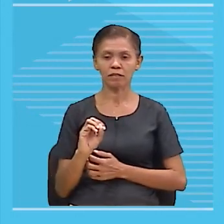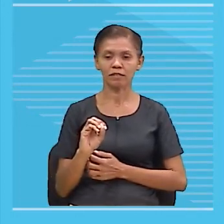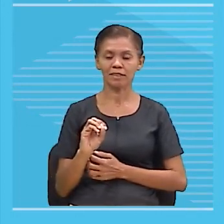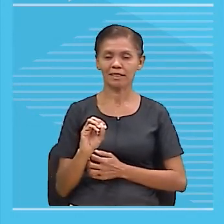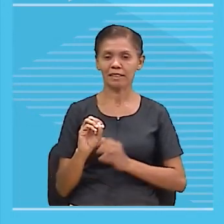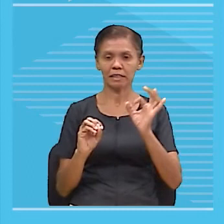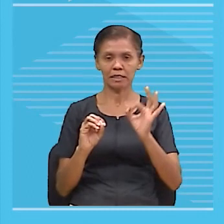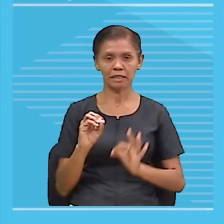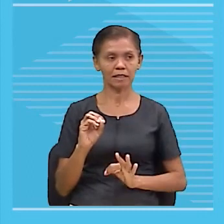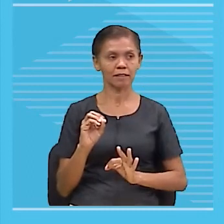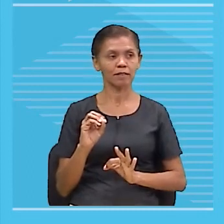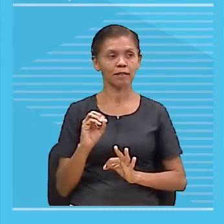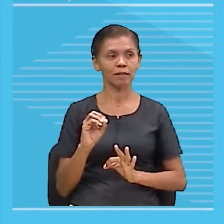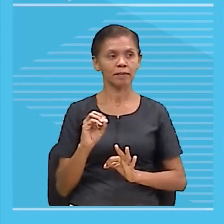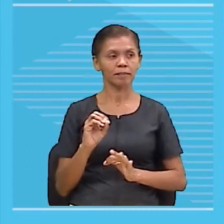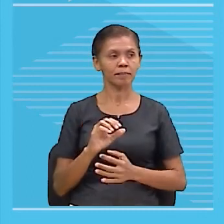Correto?